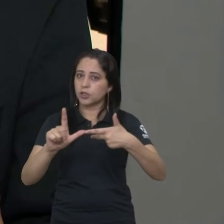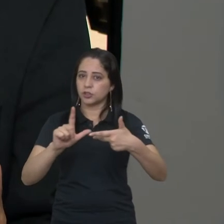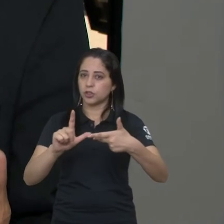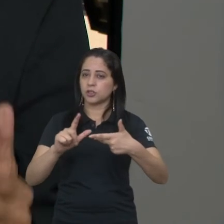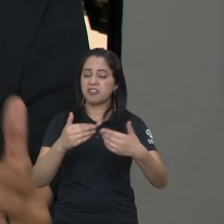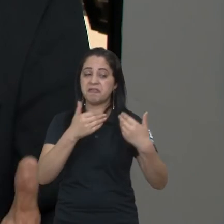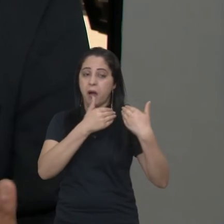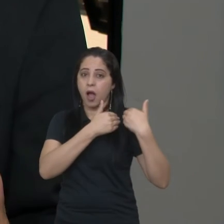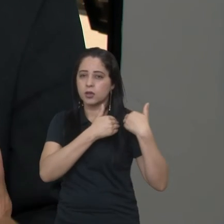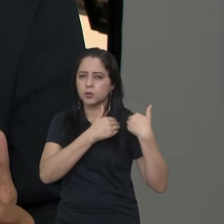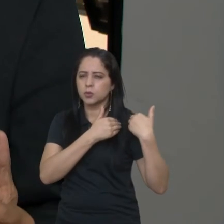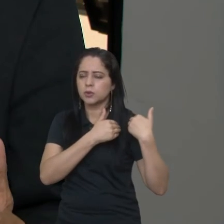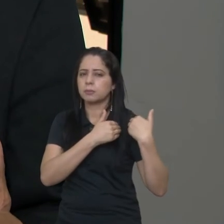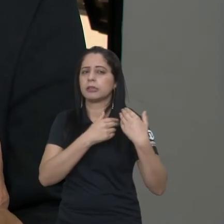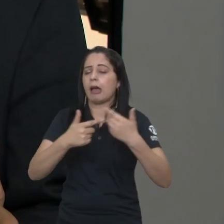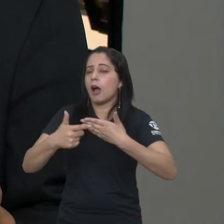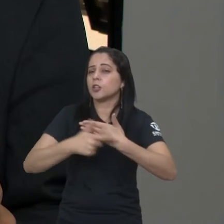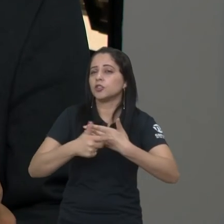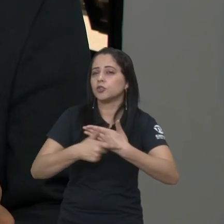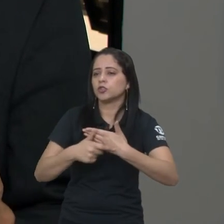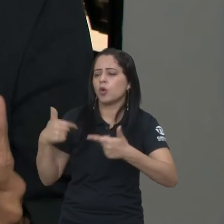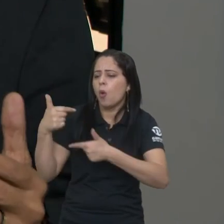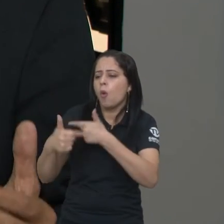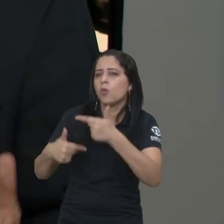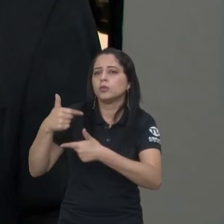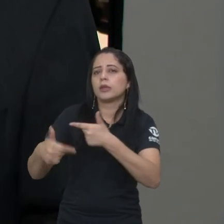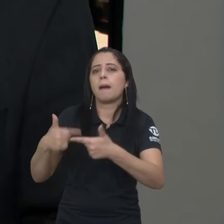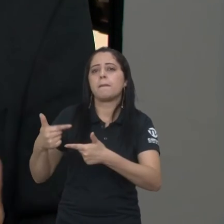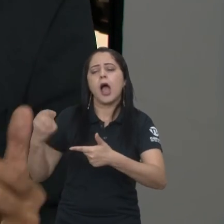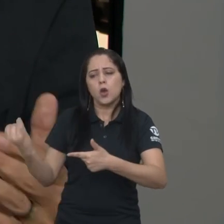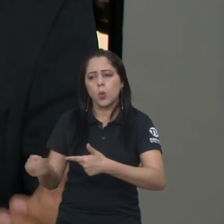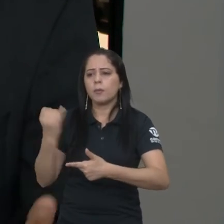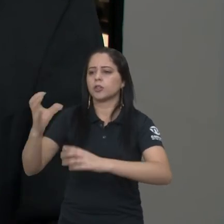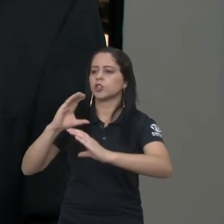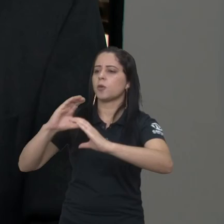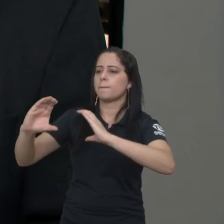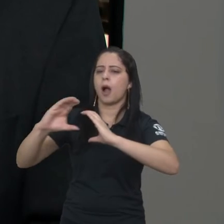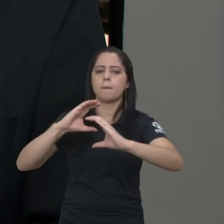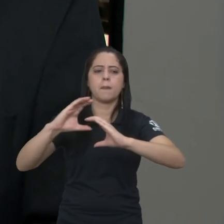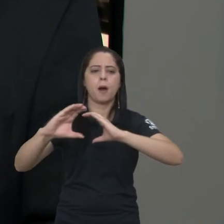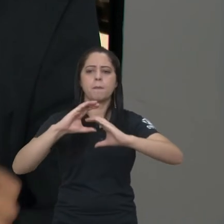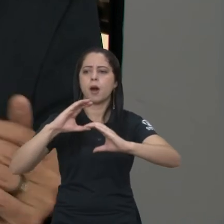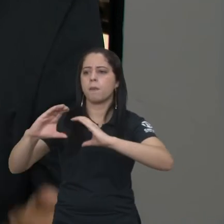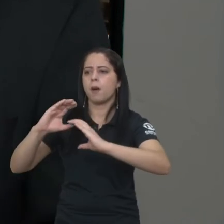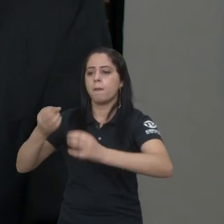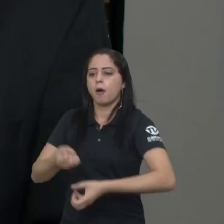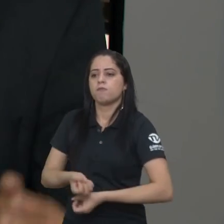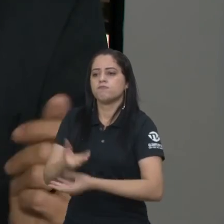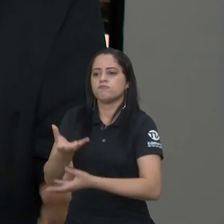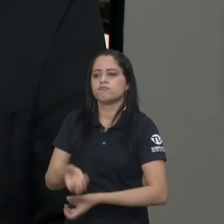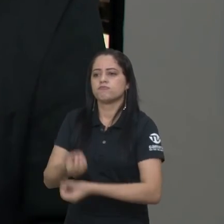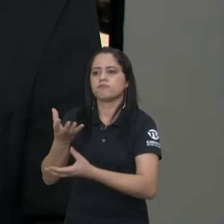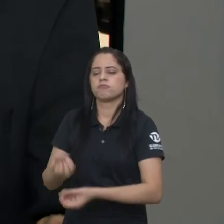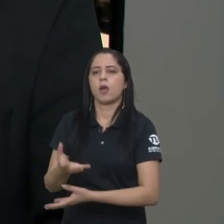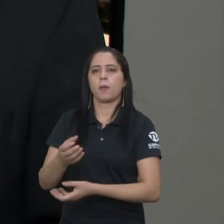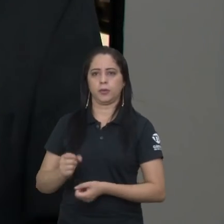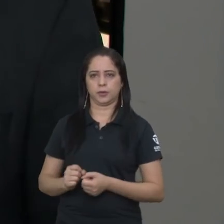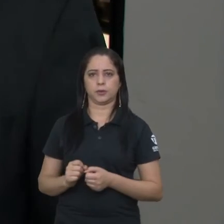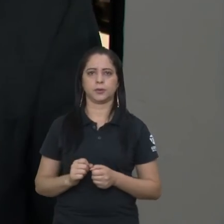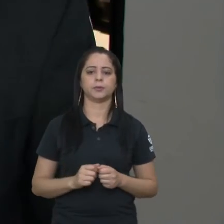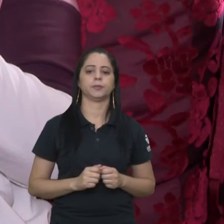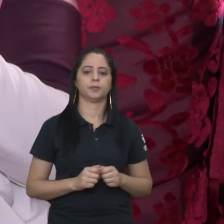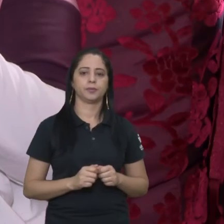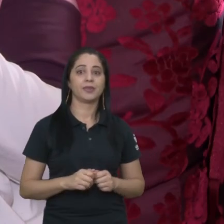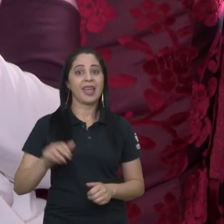nesse papel, ele tem um trabalho muito forte de comunicação e de levar essa boa informação